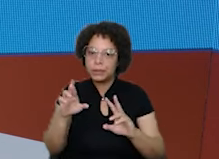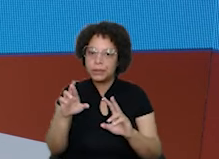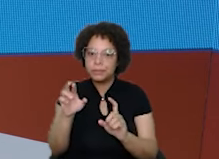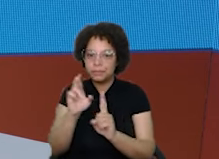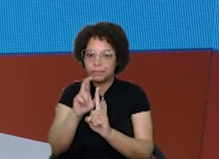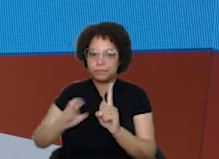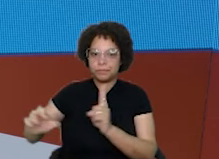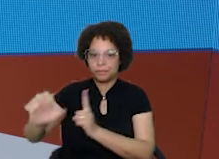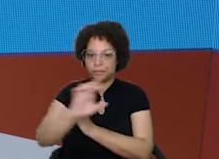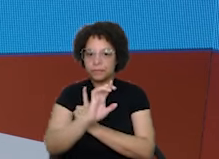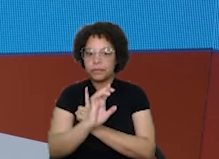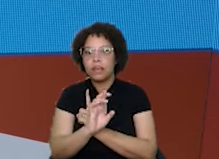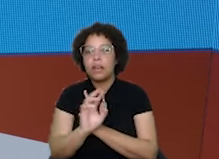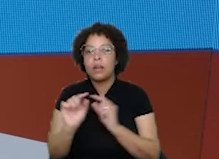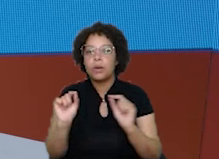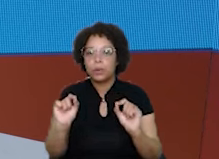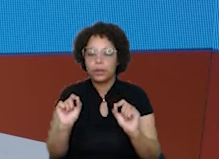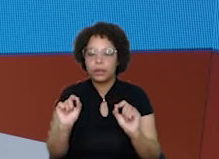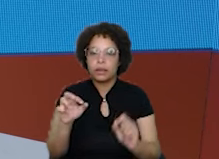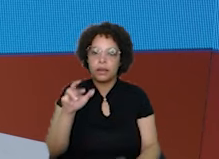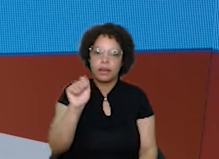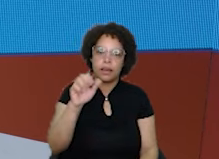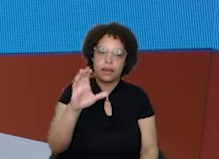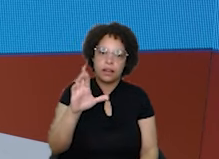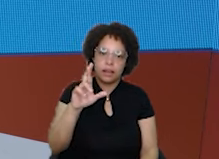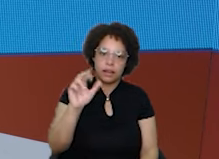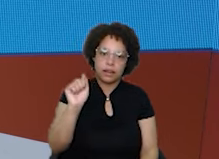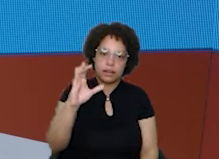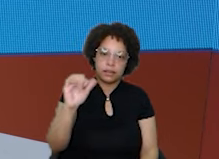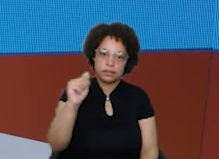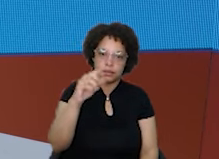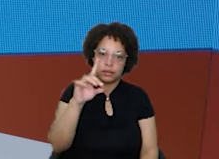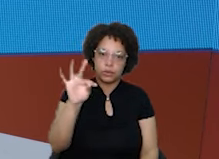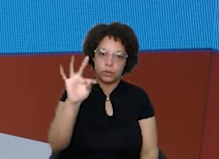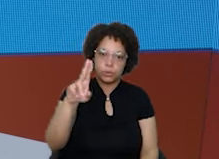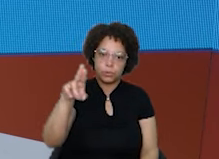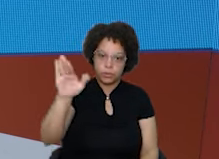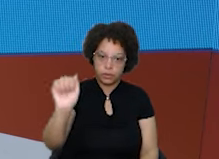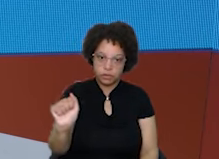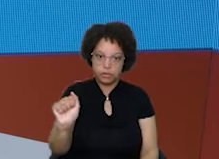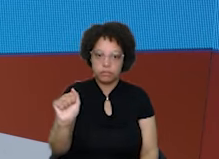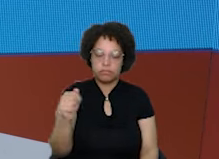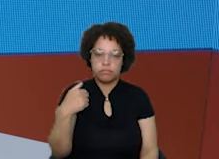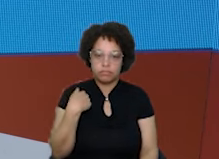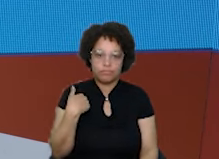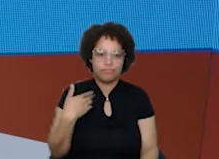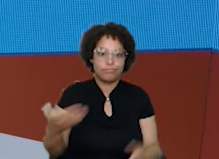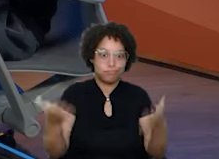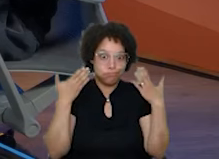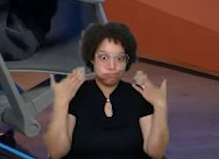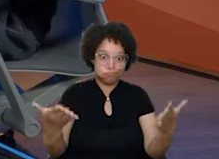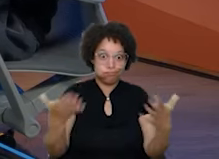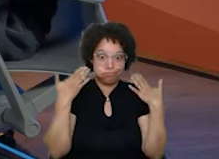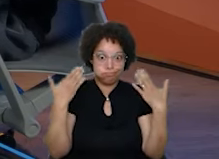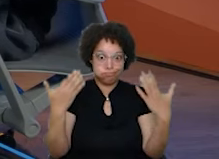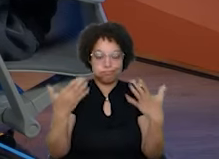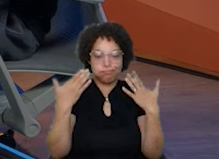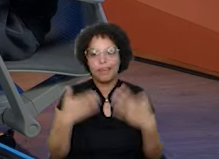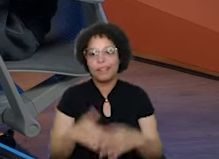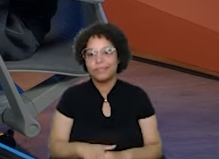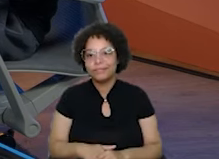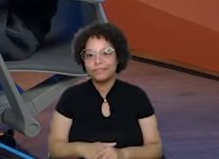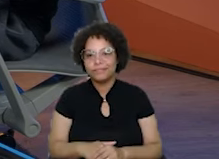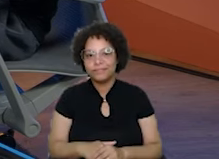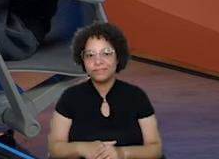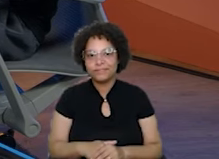na regional de Araçatuba interior de São Paulo eh onde faz muito calor falá eu falei não eu vou me segurar